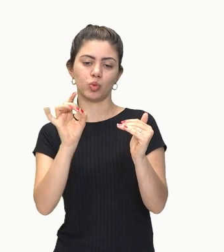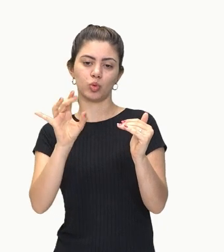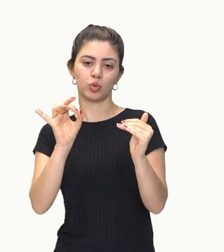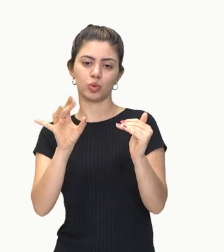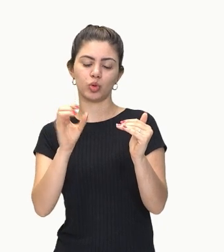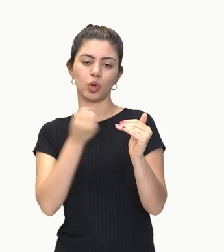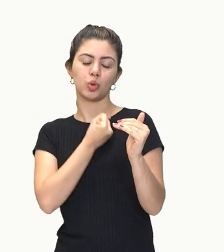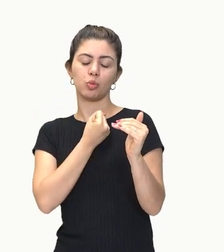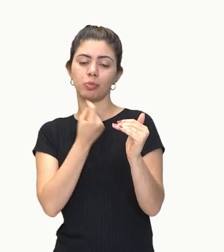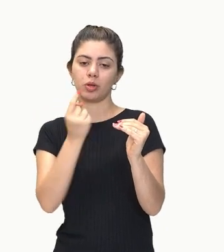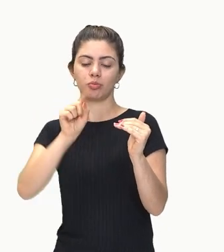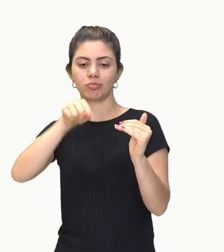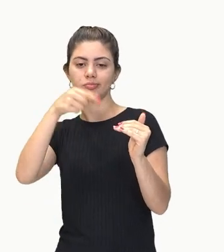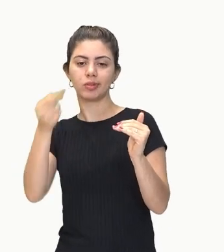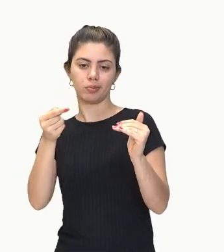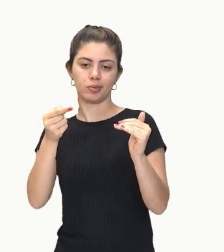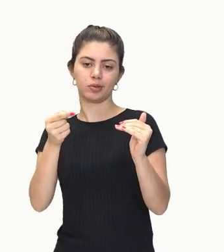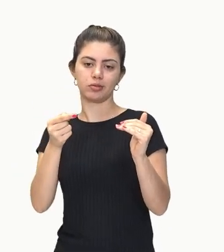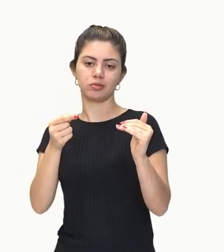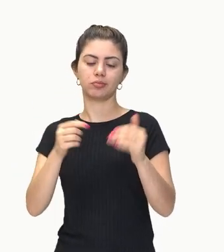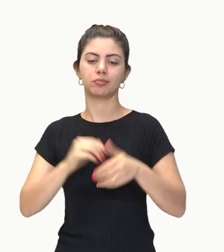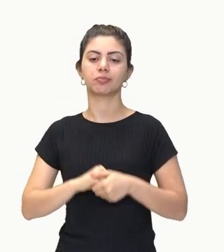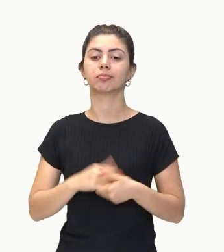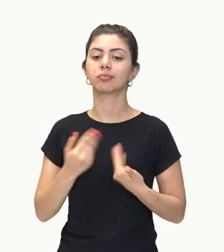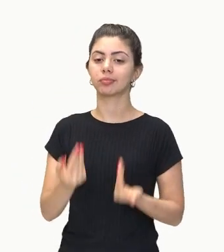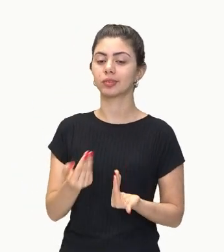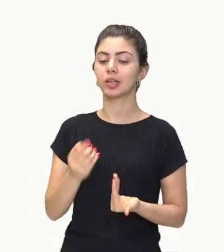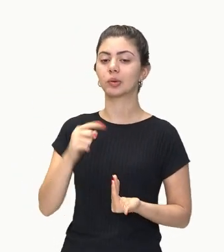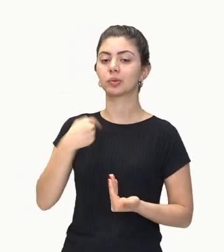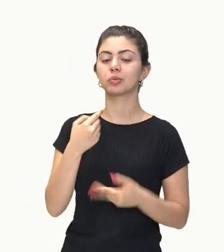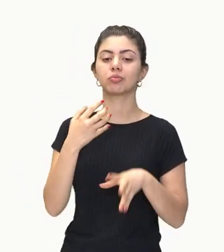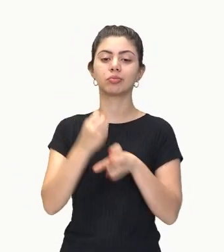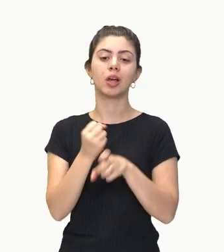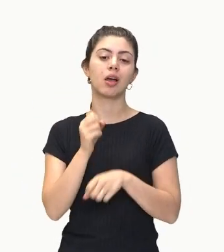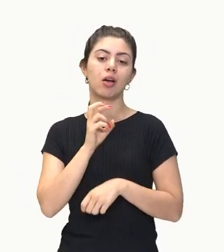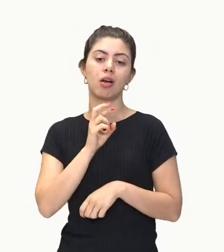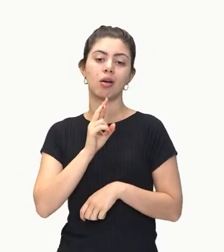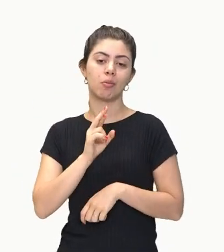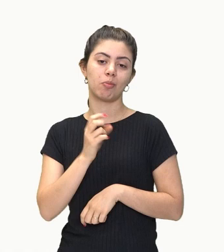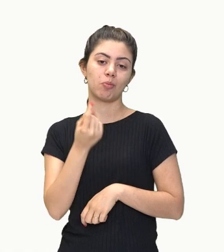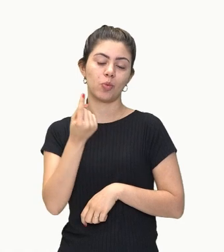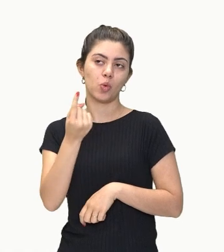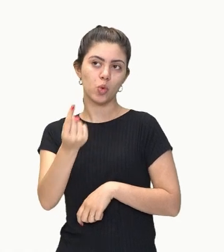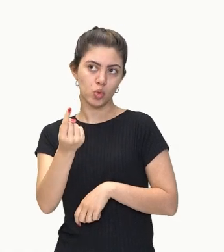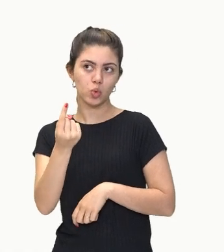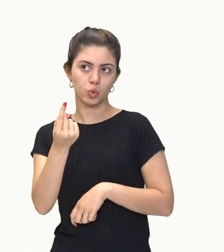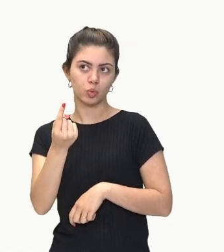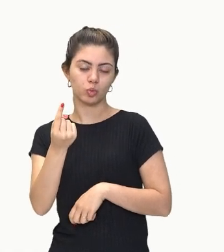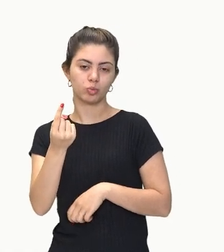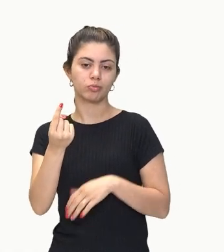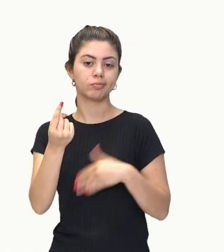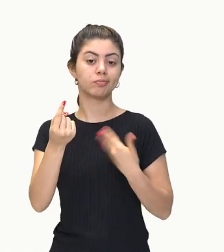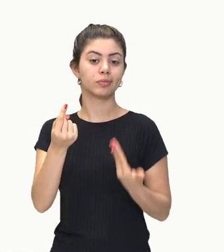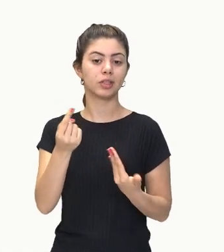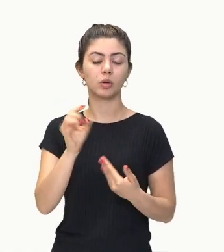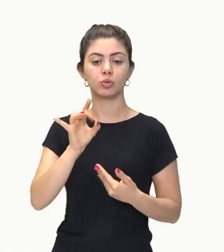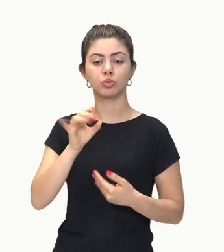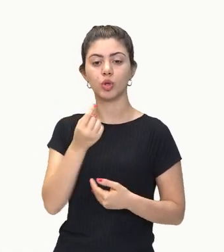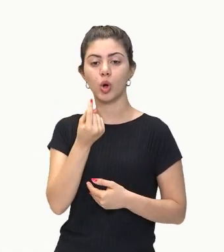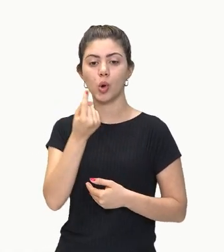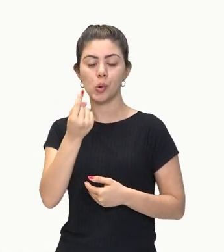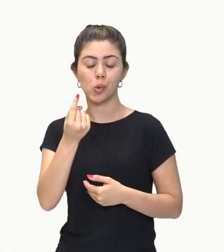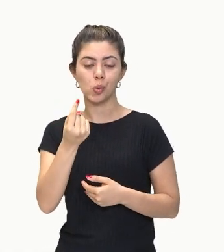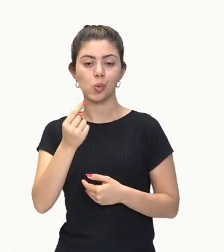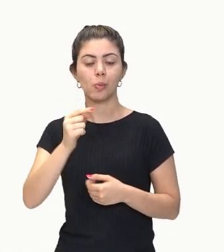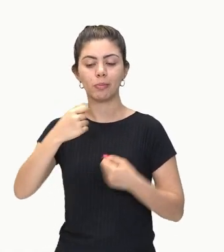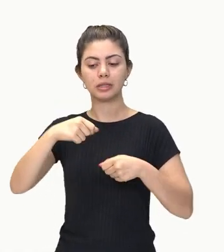usei 8,5. Então, meu resultado vai ter uma casa decimal. Tá? Se só vai ter